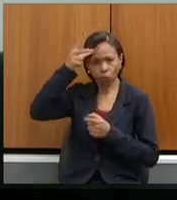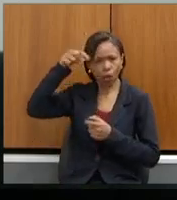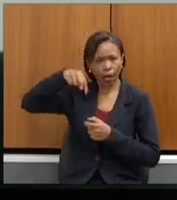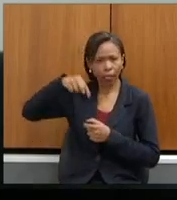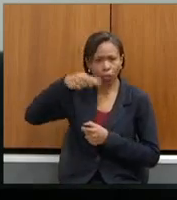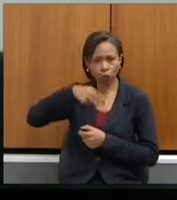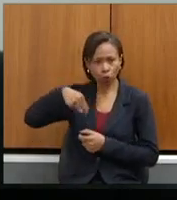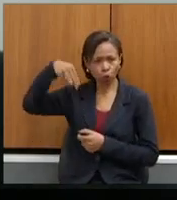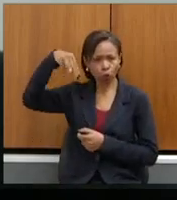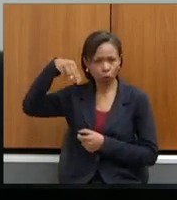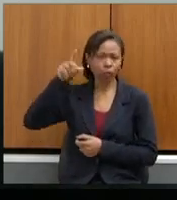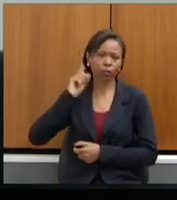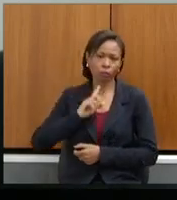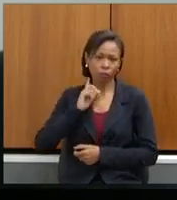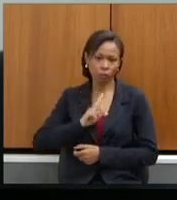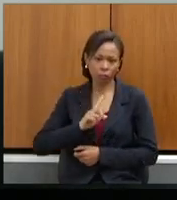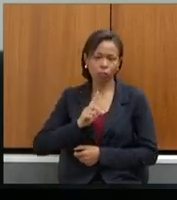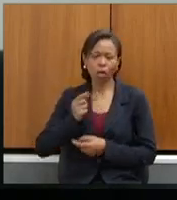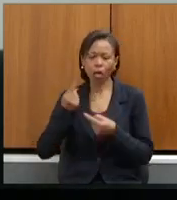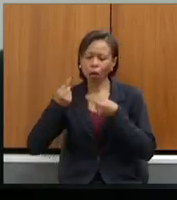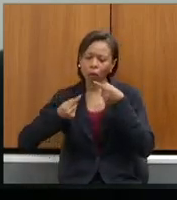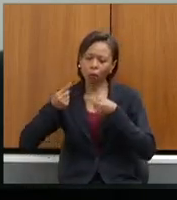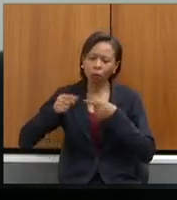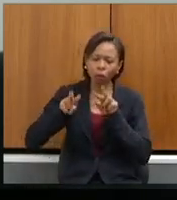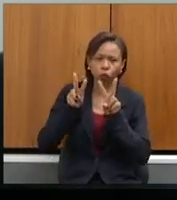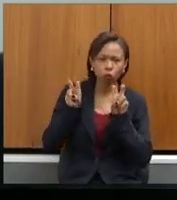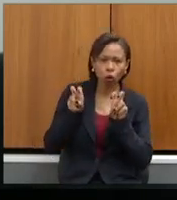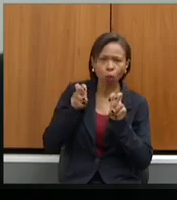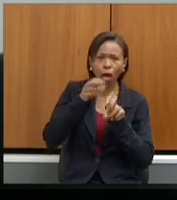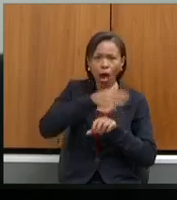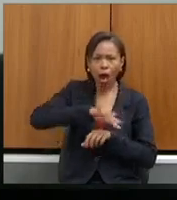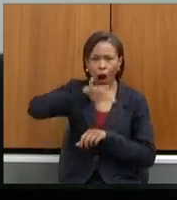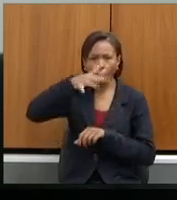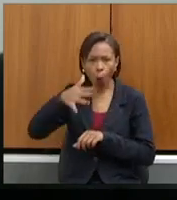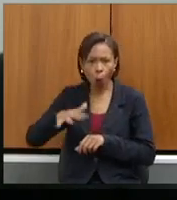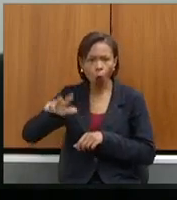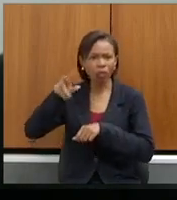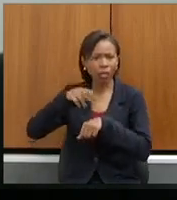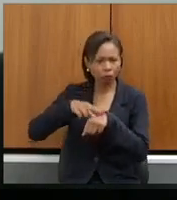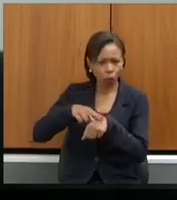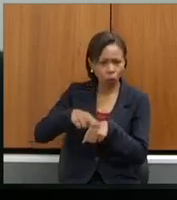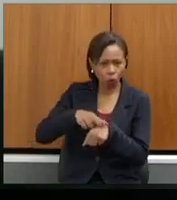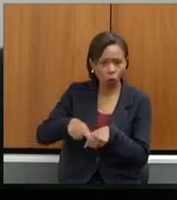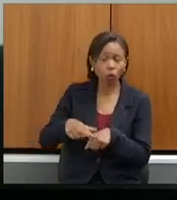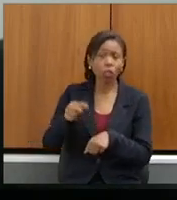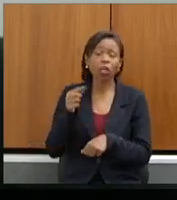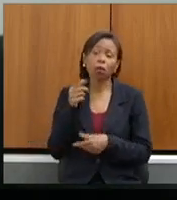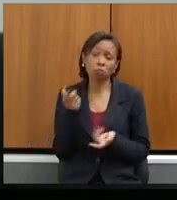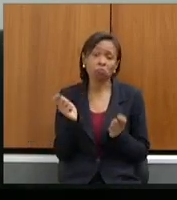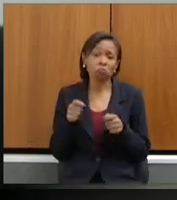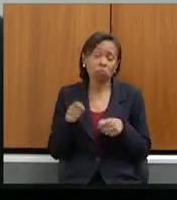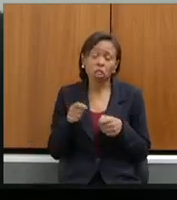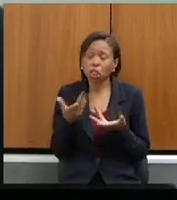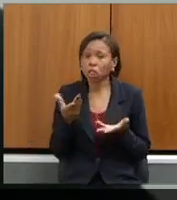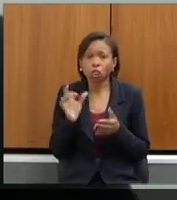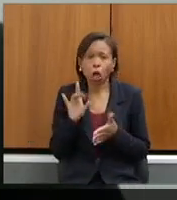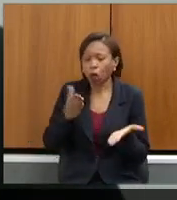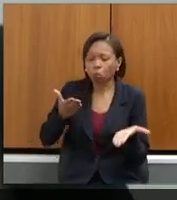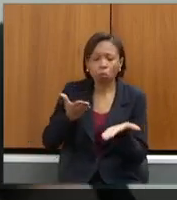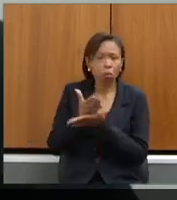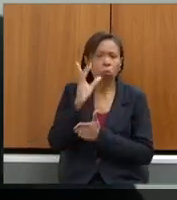onde discute a onda roxa é que poderia muito bem né passar pelo comitê e decretar